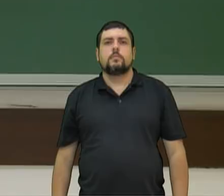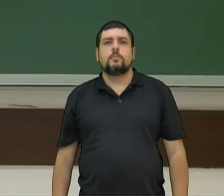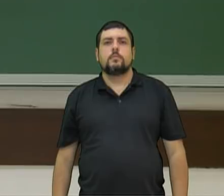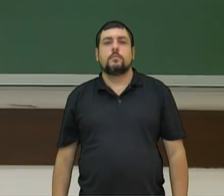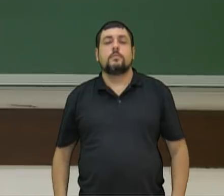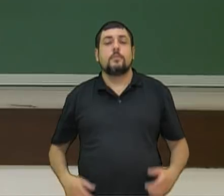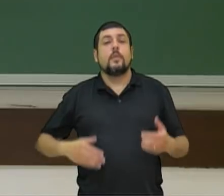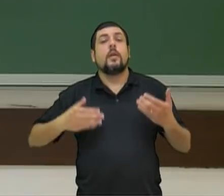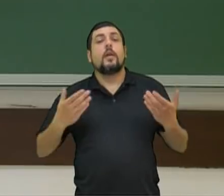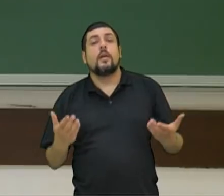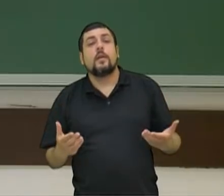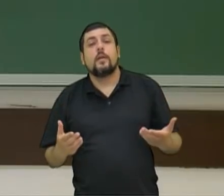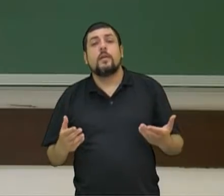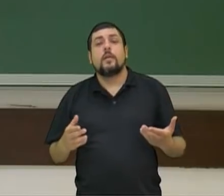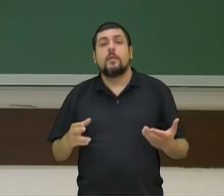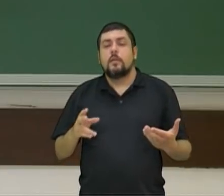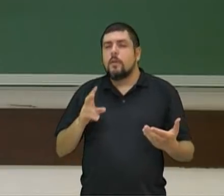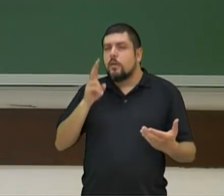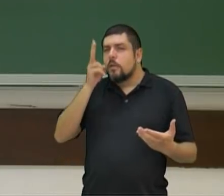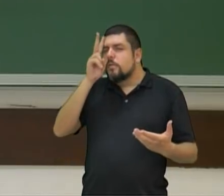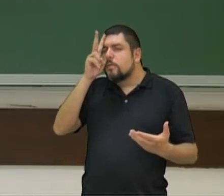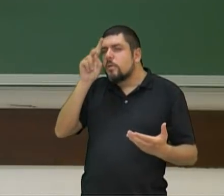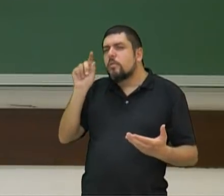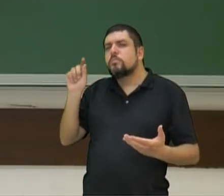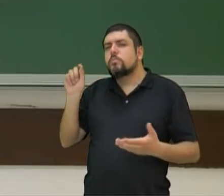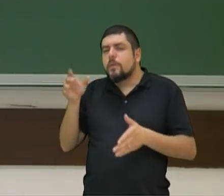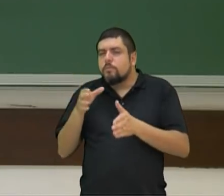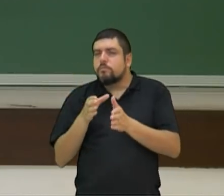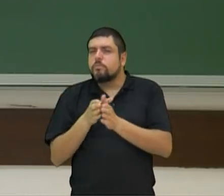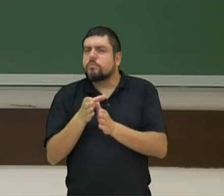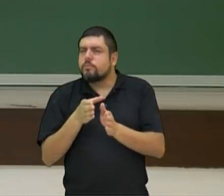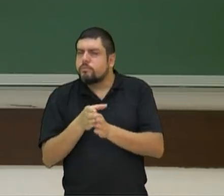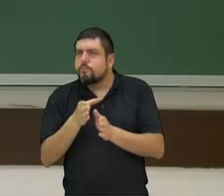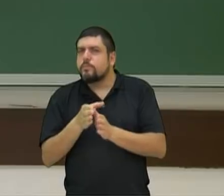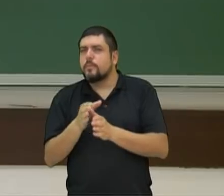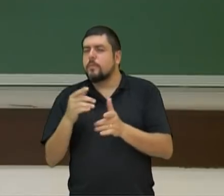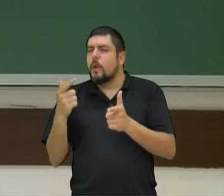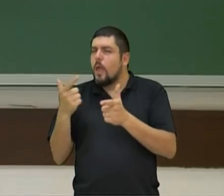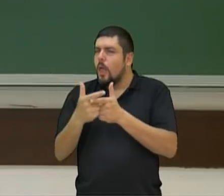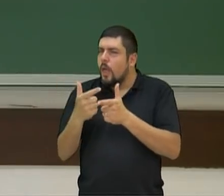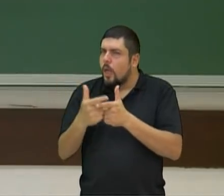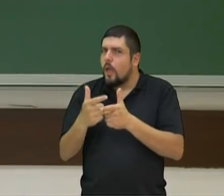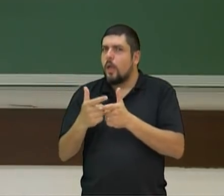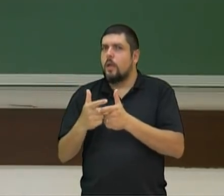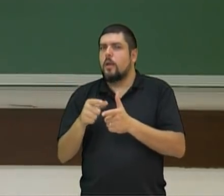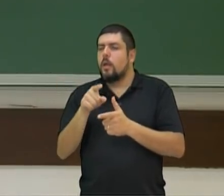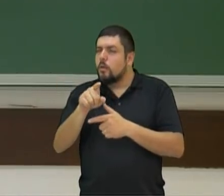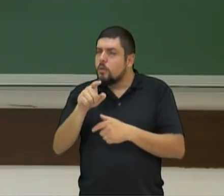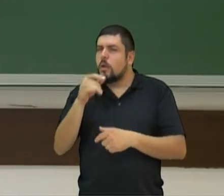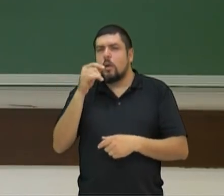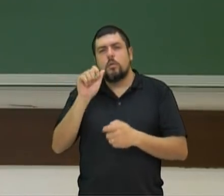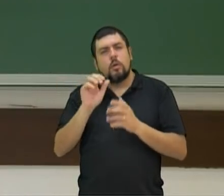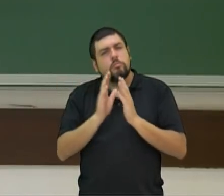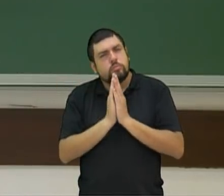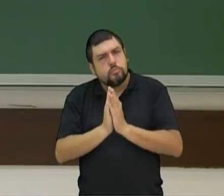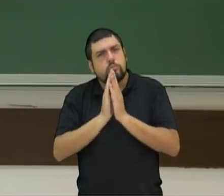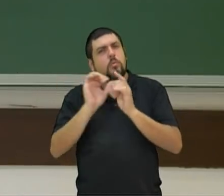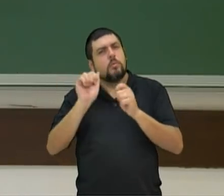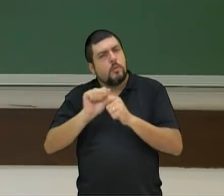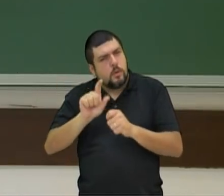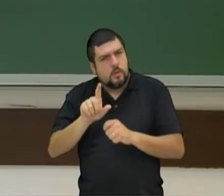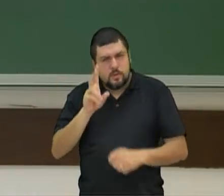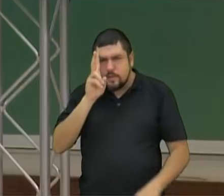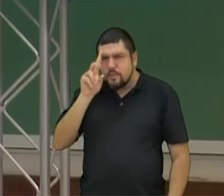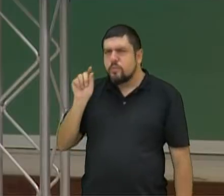E aí, lembrou de uma situação que alguém fica chamando a sua atenção ou te alertando para não fazer uma determinada dessas